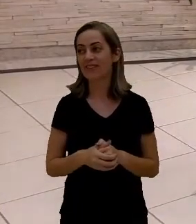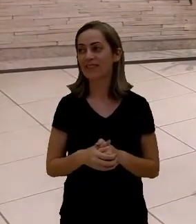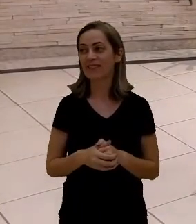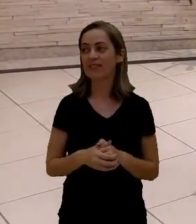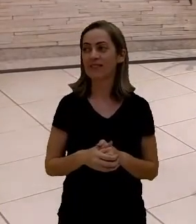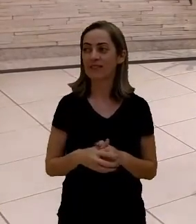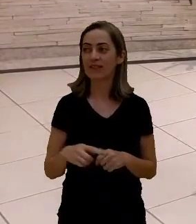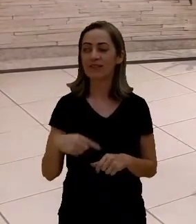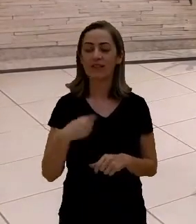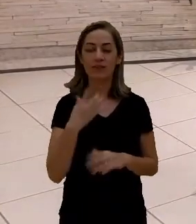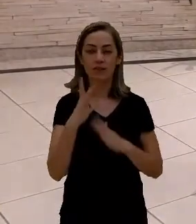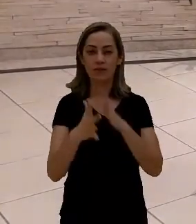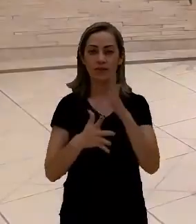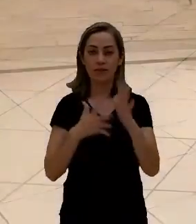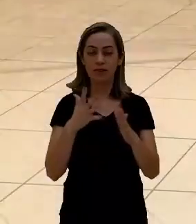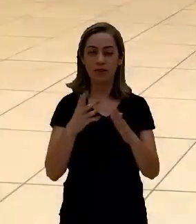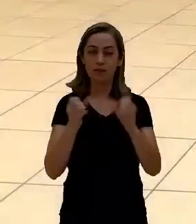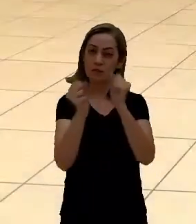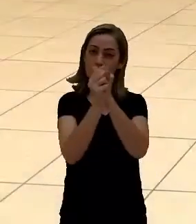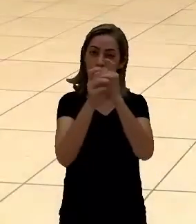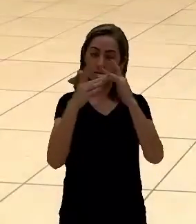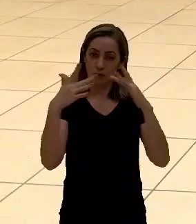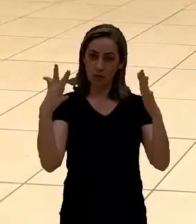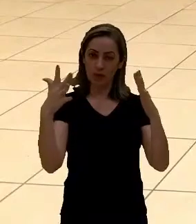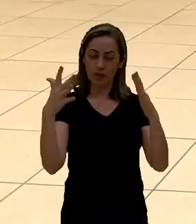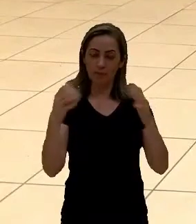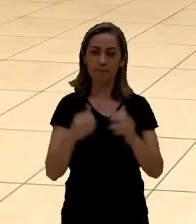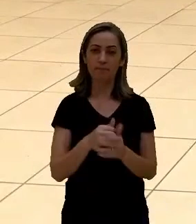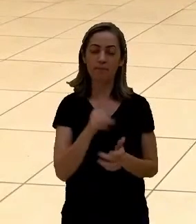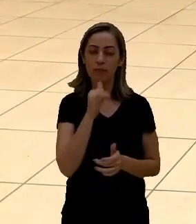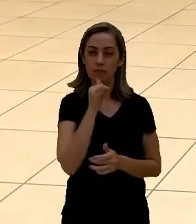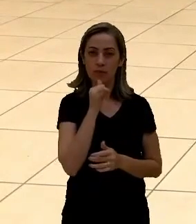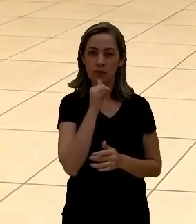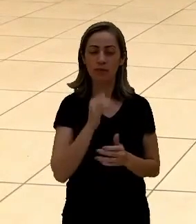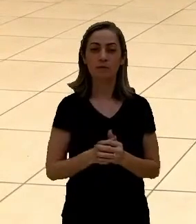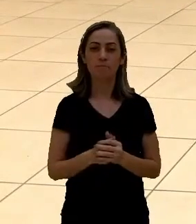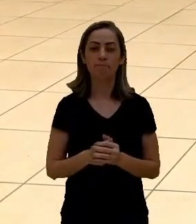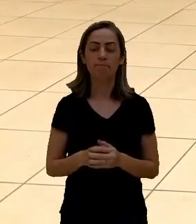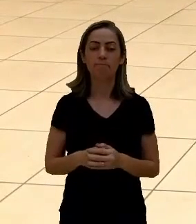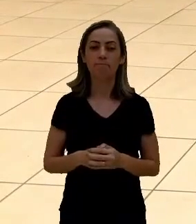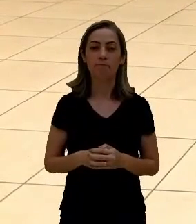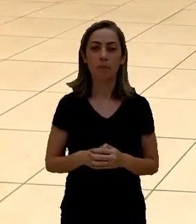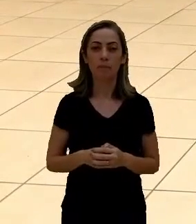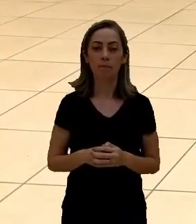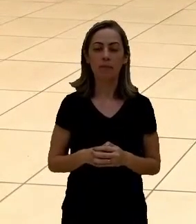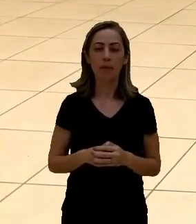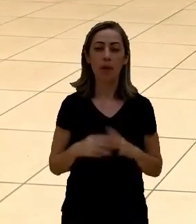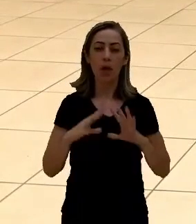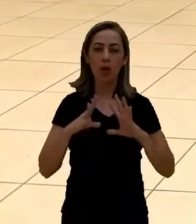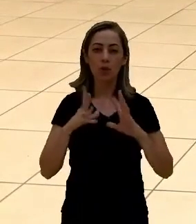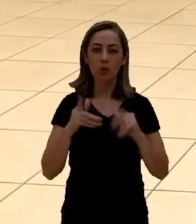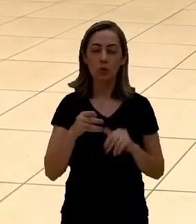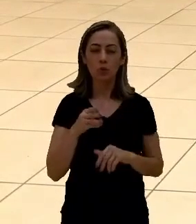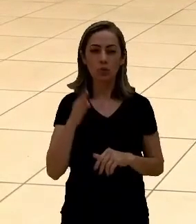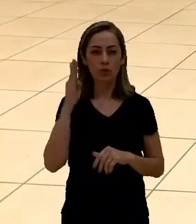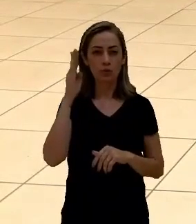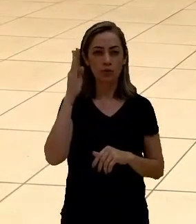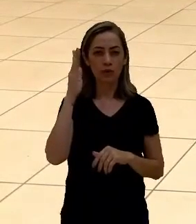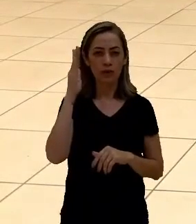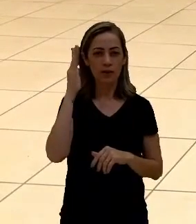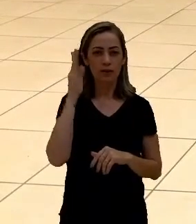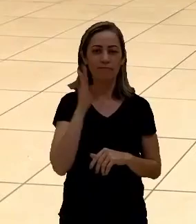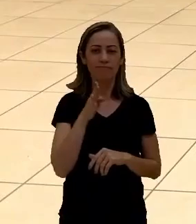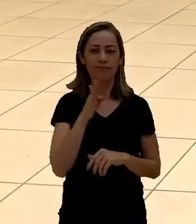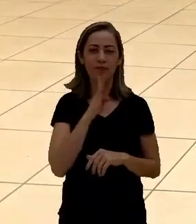quando a gente fala da do hino de louvor que é um grande exemplo aí que todo mundo conhece como Glória Então acho que toda